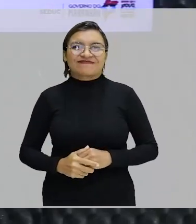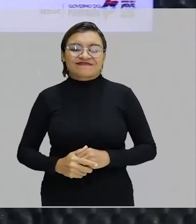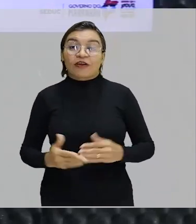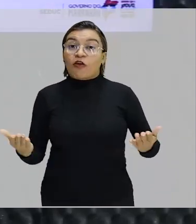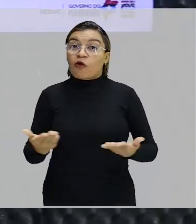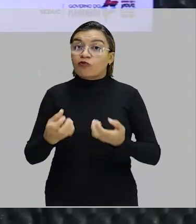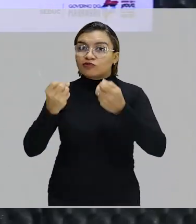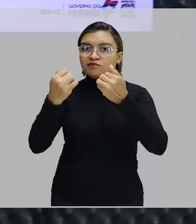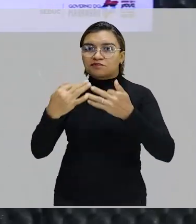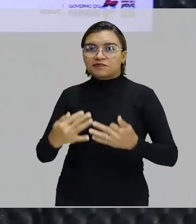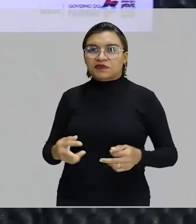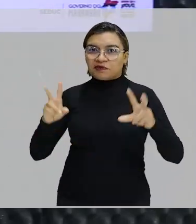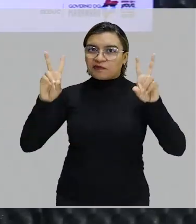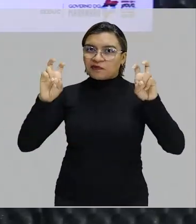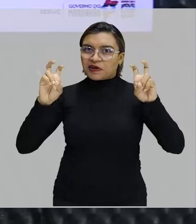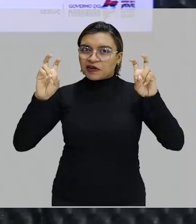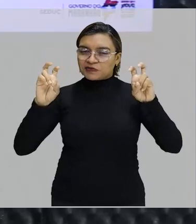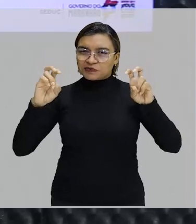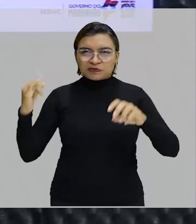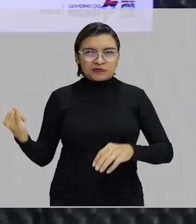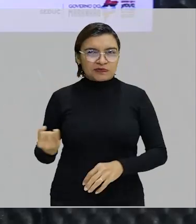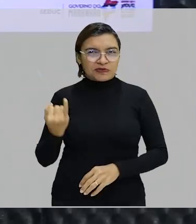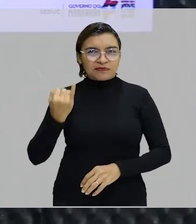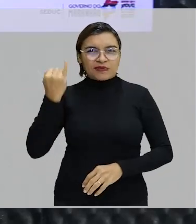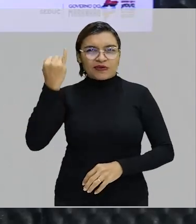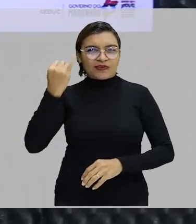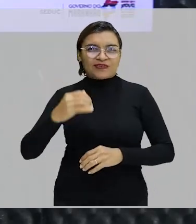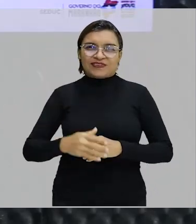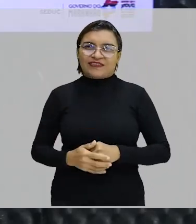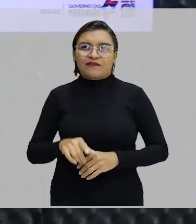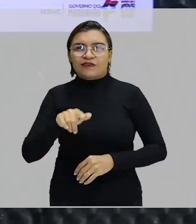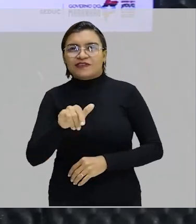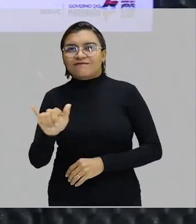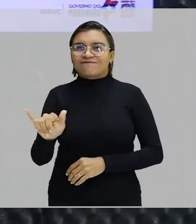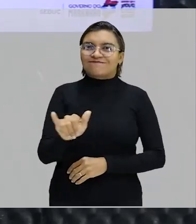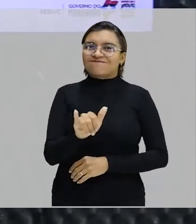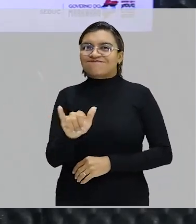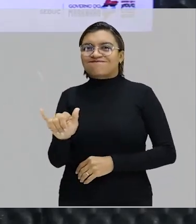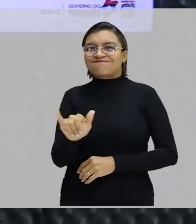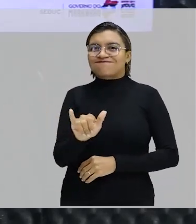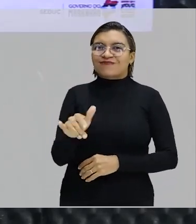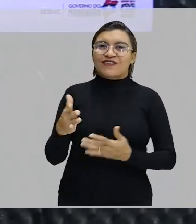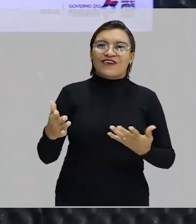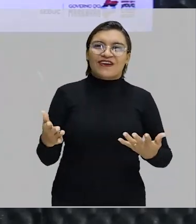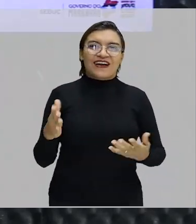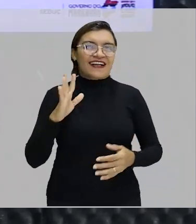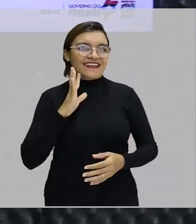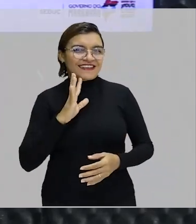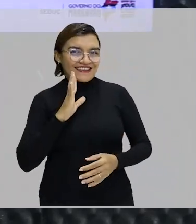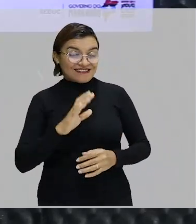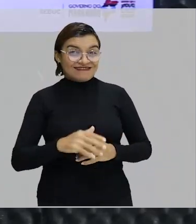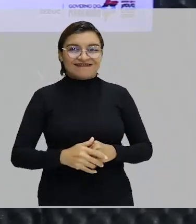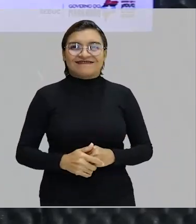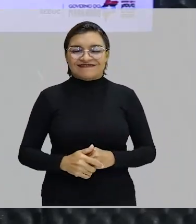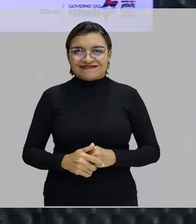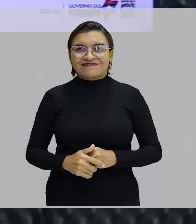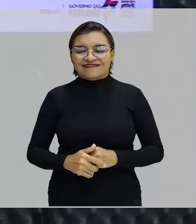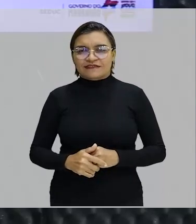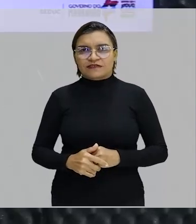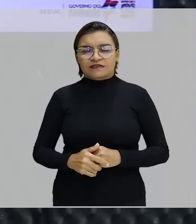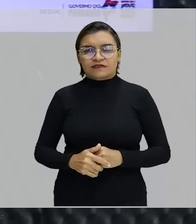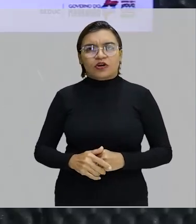um assunto bem interessante. Eu estou falando de boaça. Você está de boa? Tá tudo legal? É o jeito que a gente fala no dia a